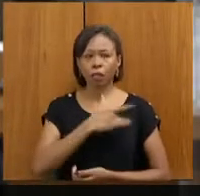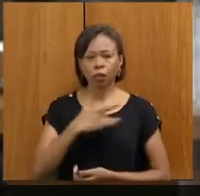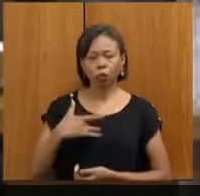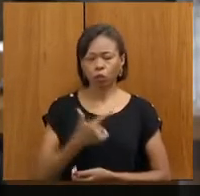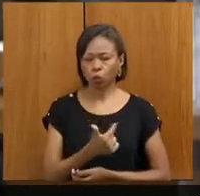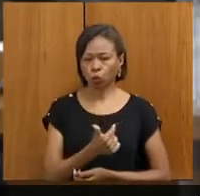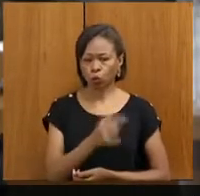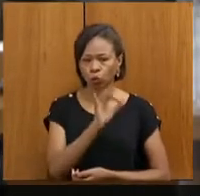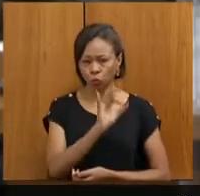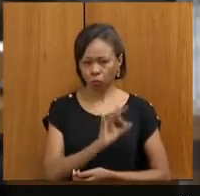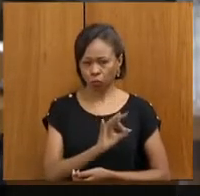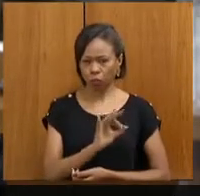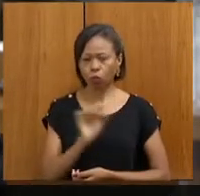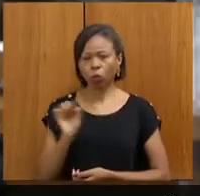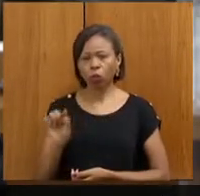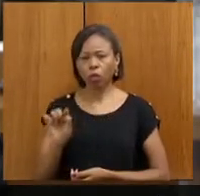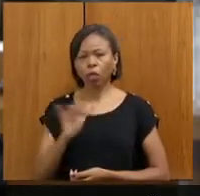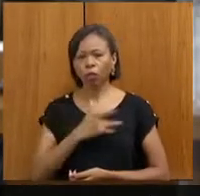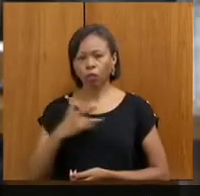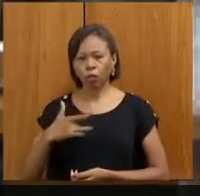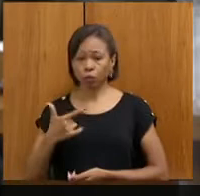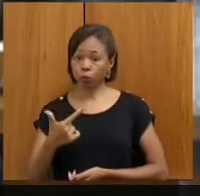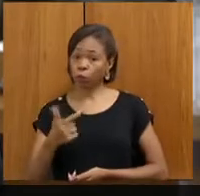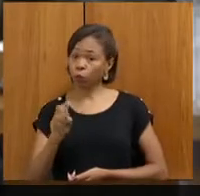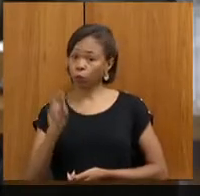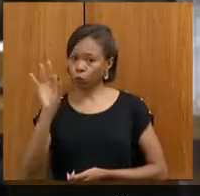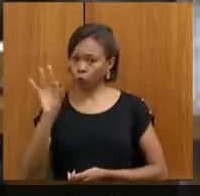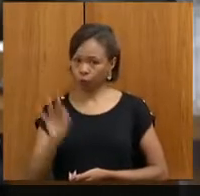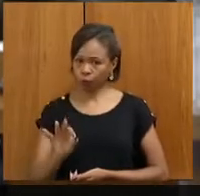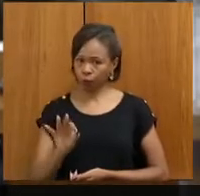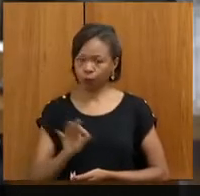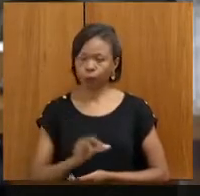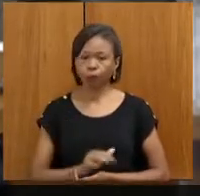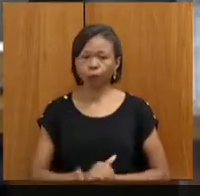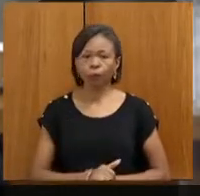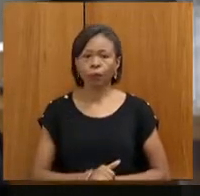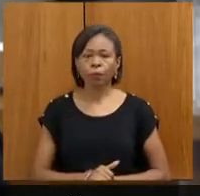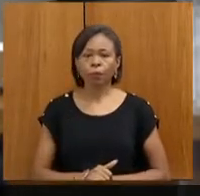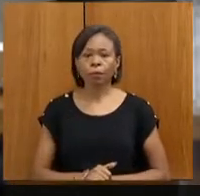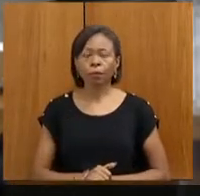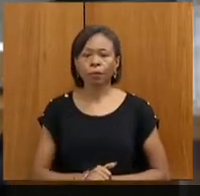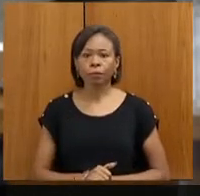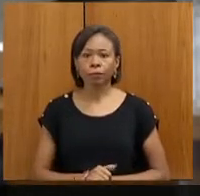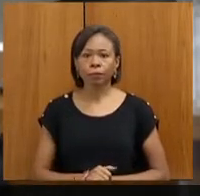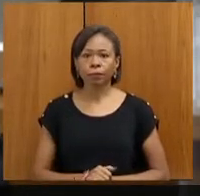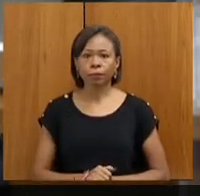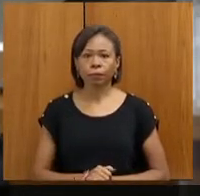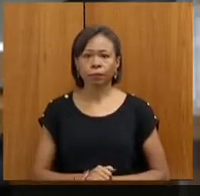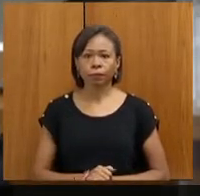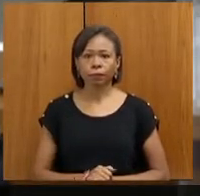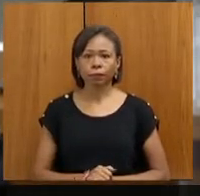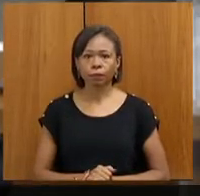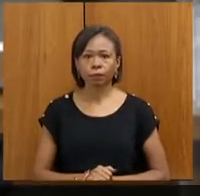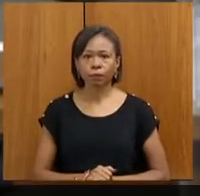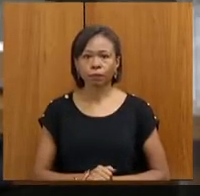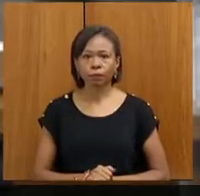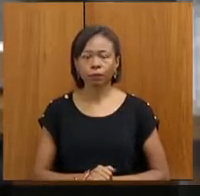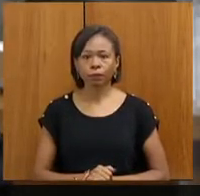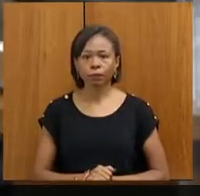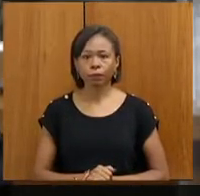doze por cento e não caso da educação é 25 por cento o próximo por favor aí o